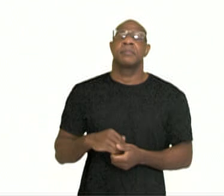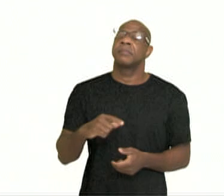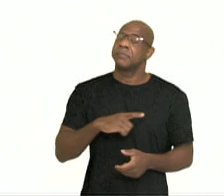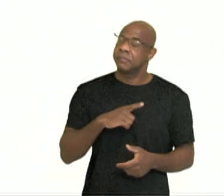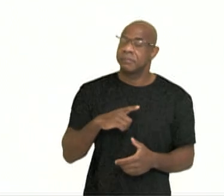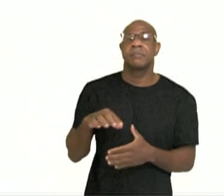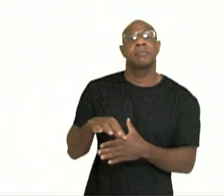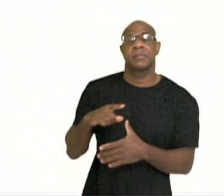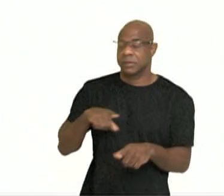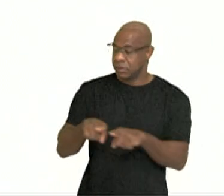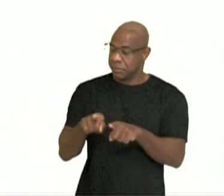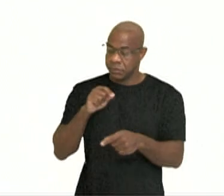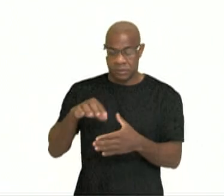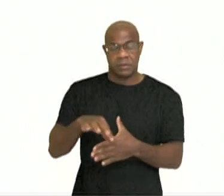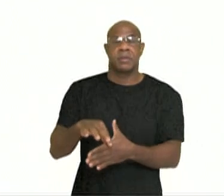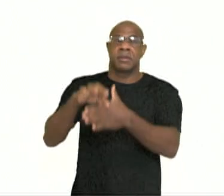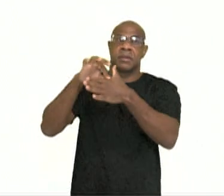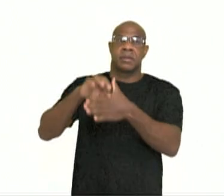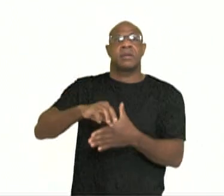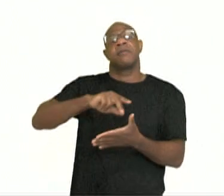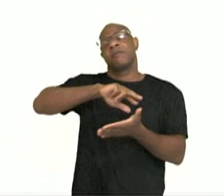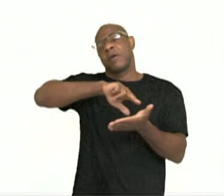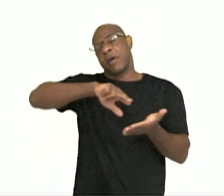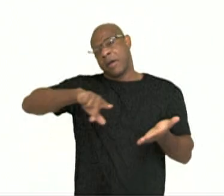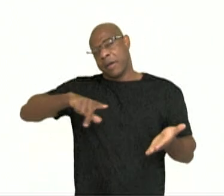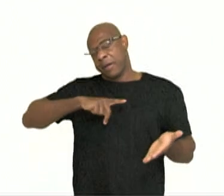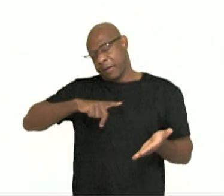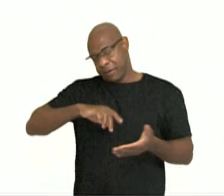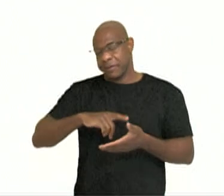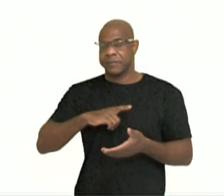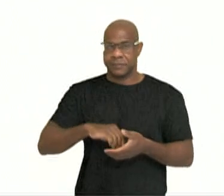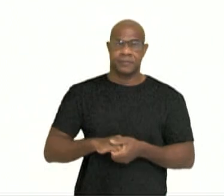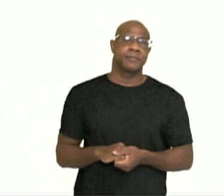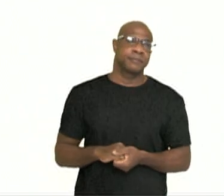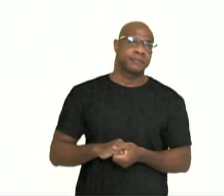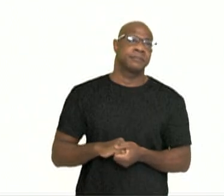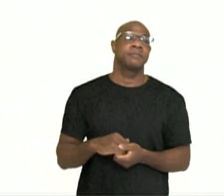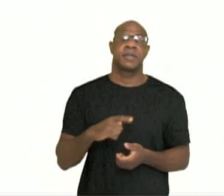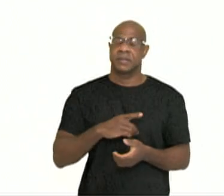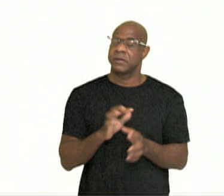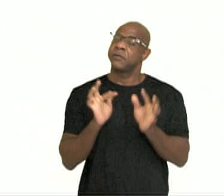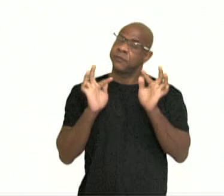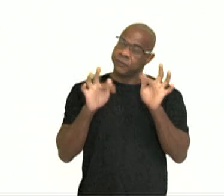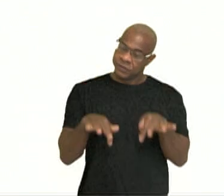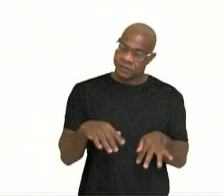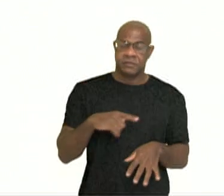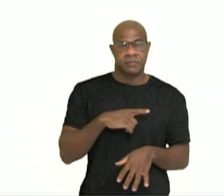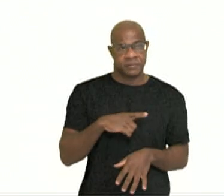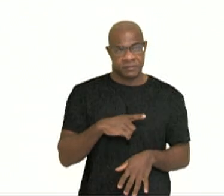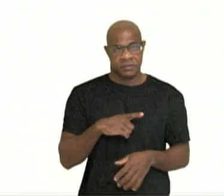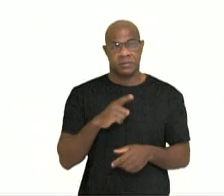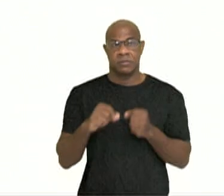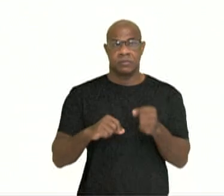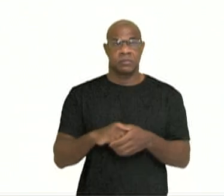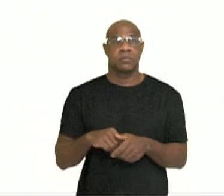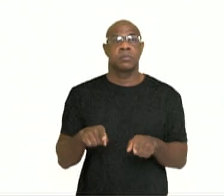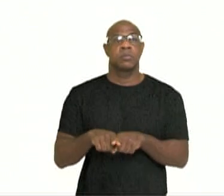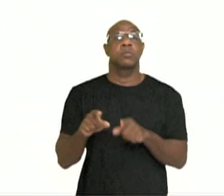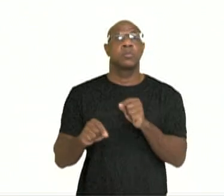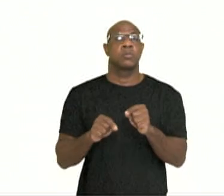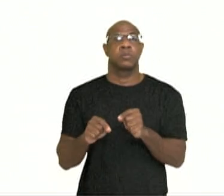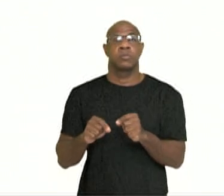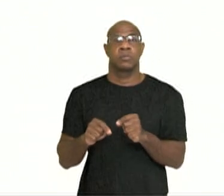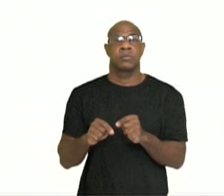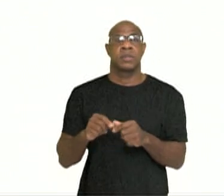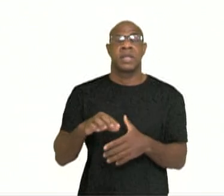Porém, essa situação, essa sociedade tão hierarquizada vai ter sim o seu fim, vai encontrar seu fim através dos que chamamos de